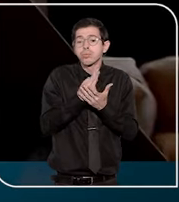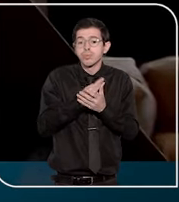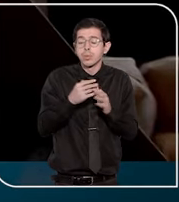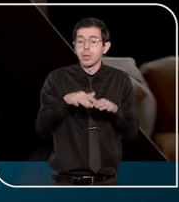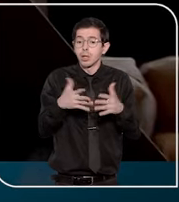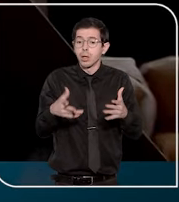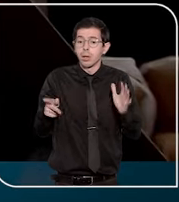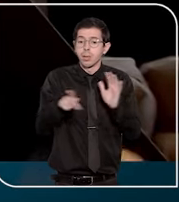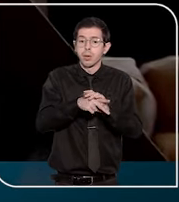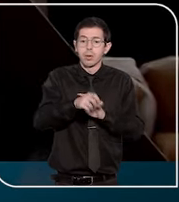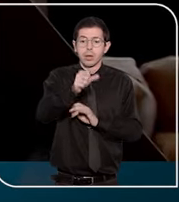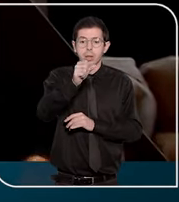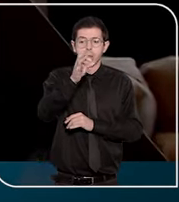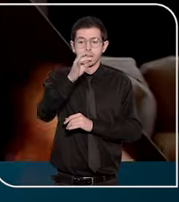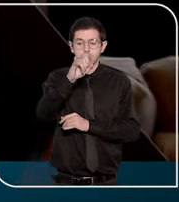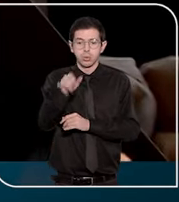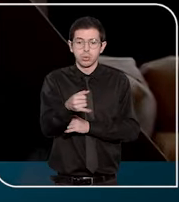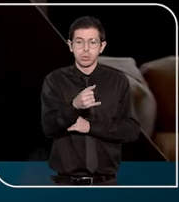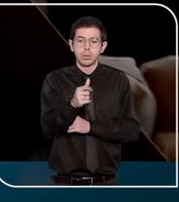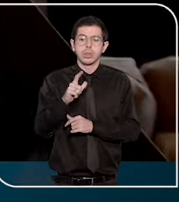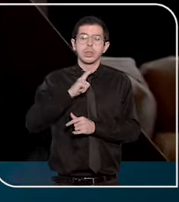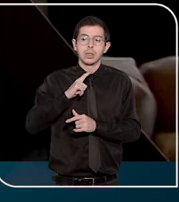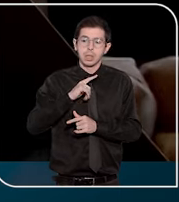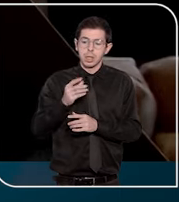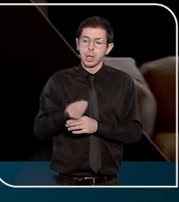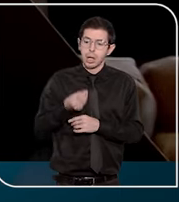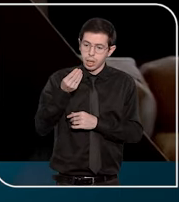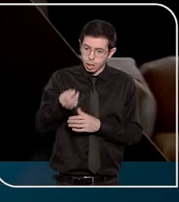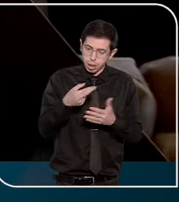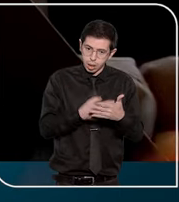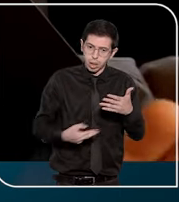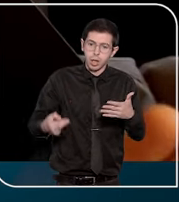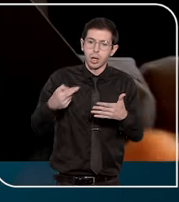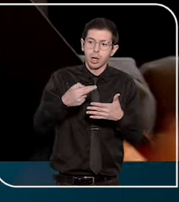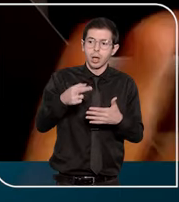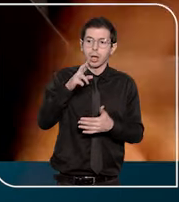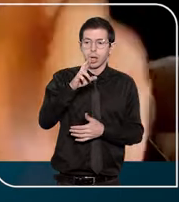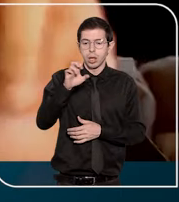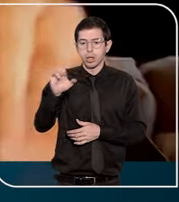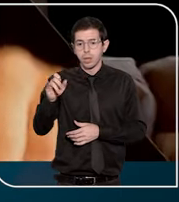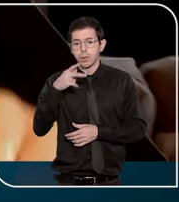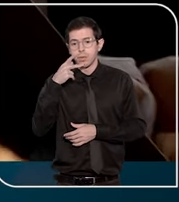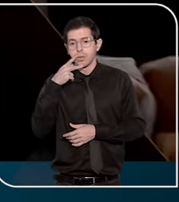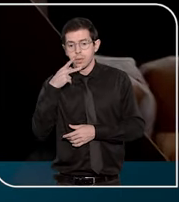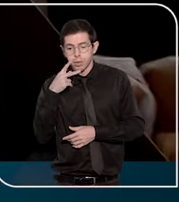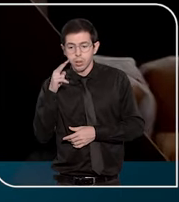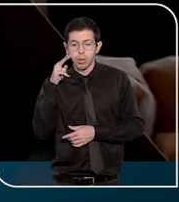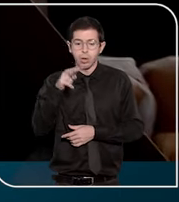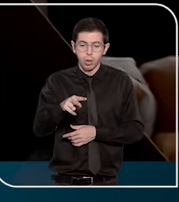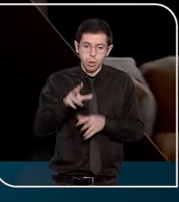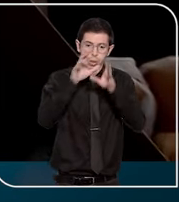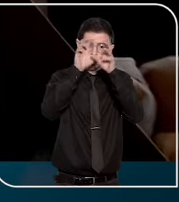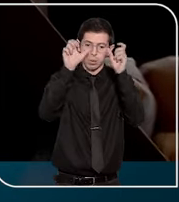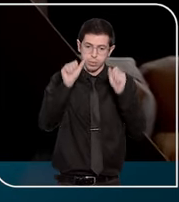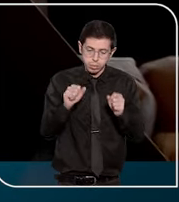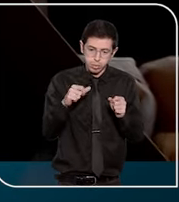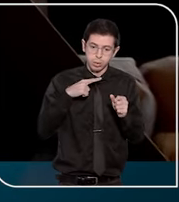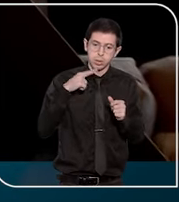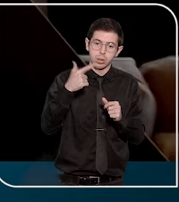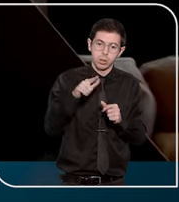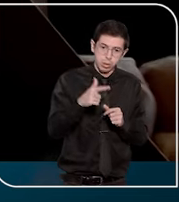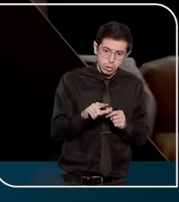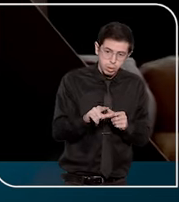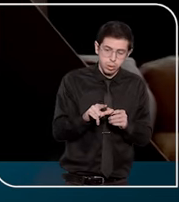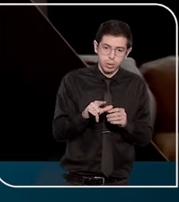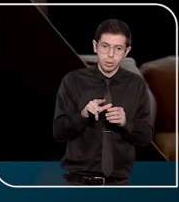próprio STJ, direto, dá provimento a recursos especiais dizendo: Tribunal, estou anulando aqui o acórdão que julgou o seu embargo,